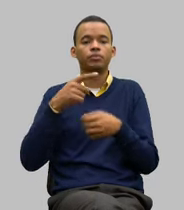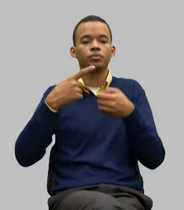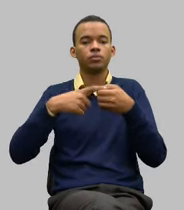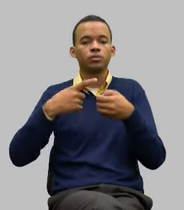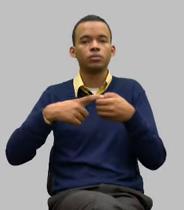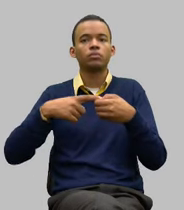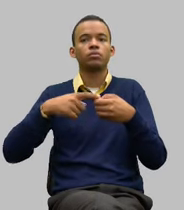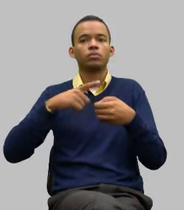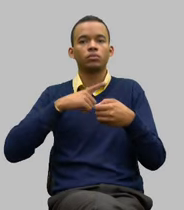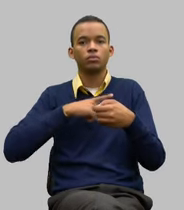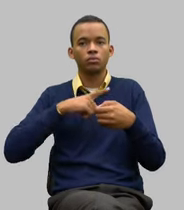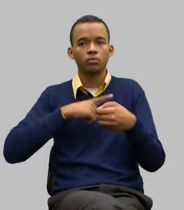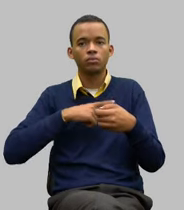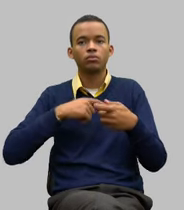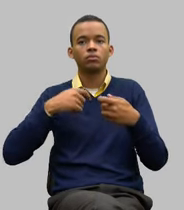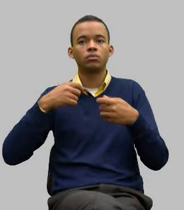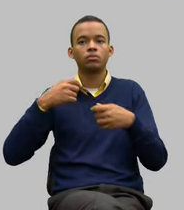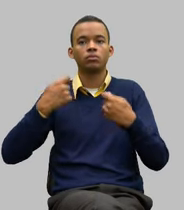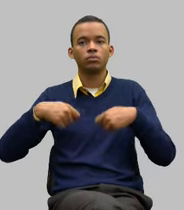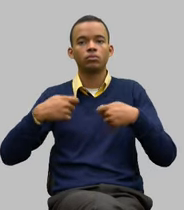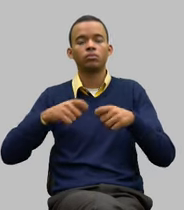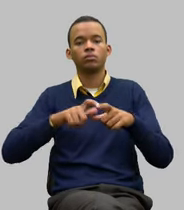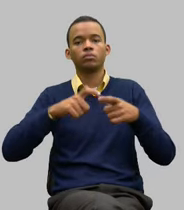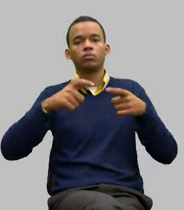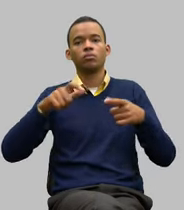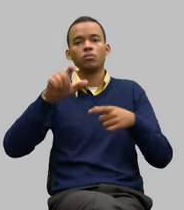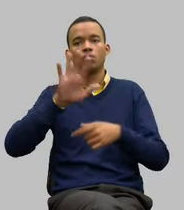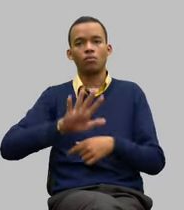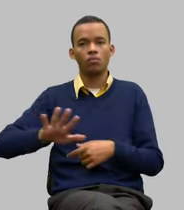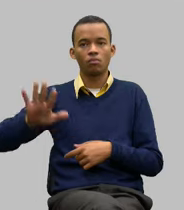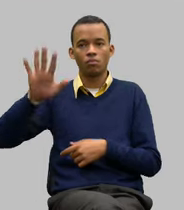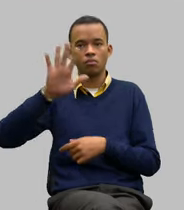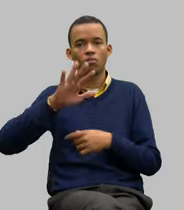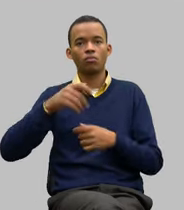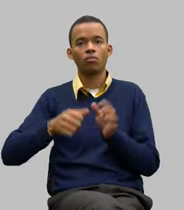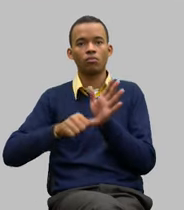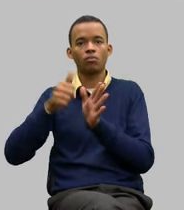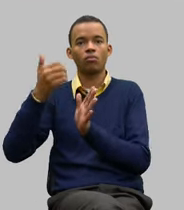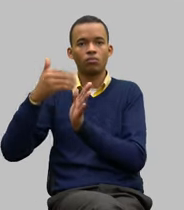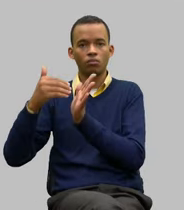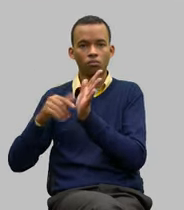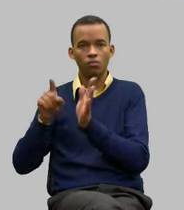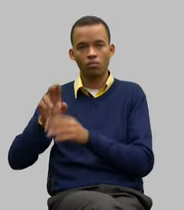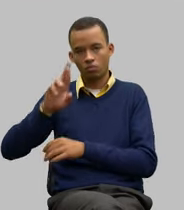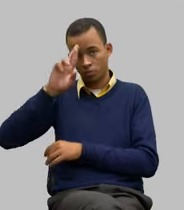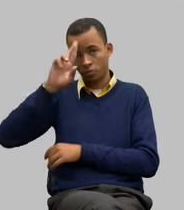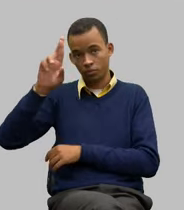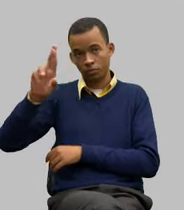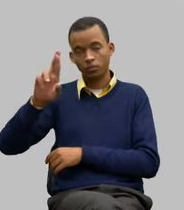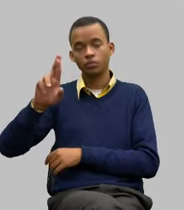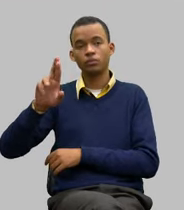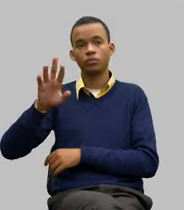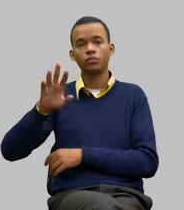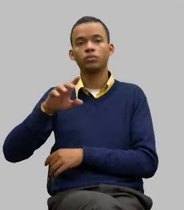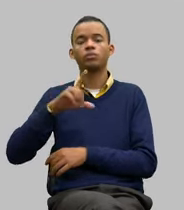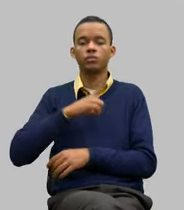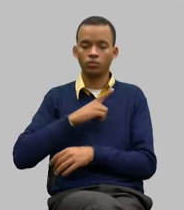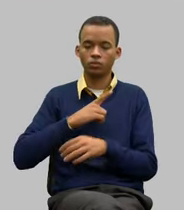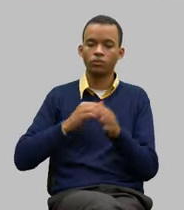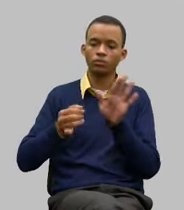penitenciário nos Senhora do Carmo região inclusive do primeiro secretário aqui de atuação dele é é aberto o edital Deputado é uma ordem de